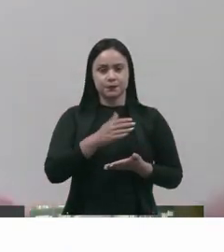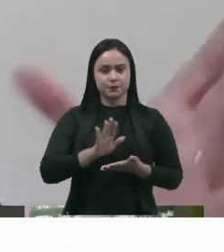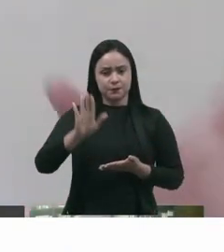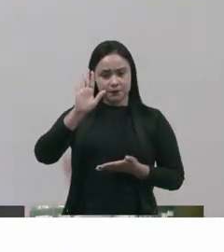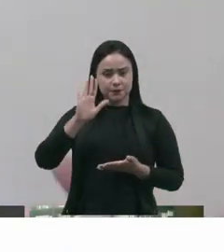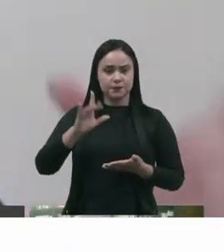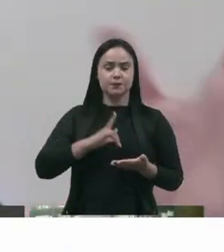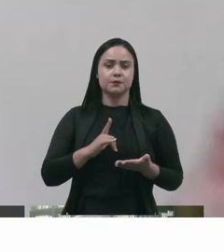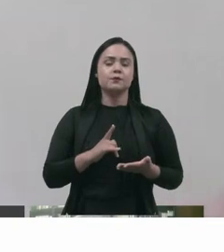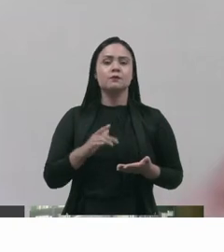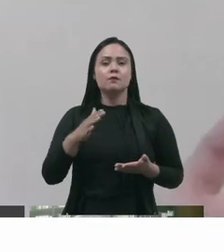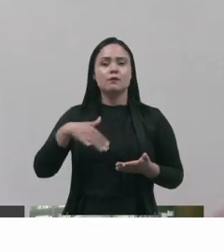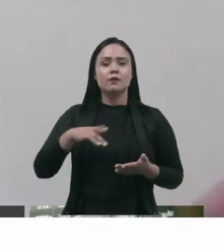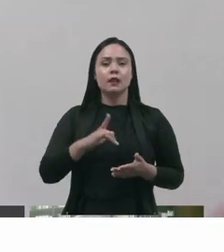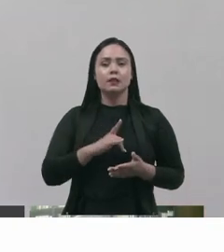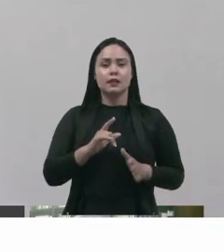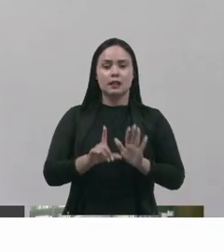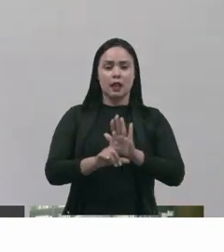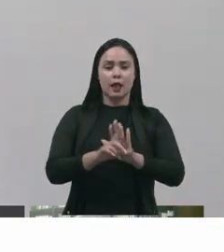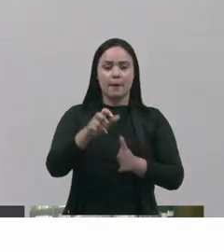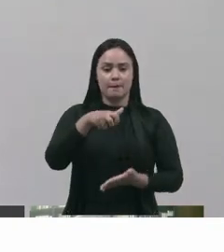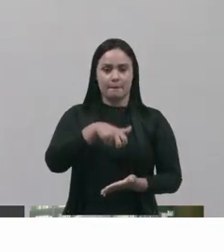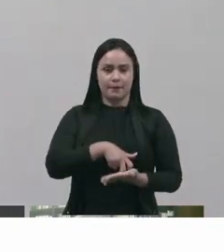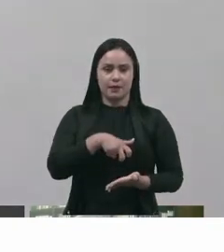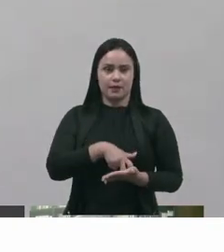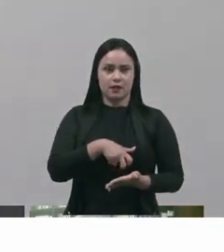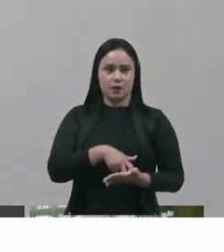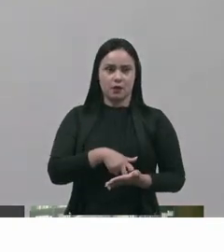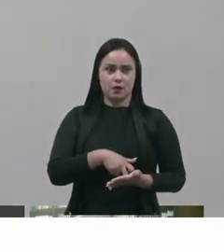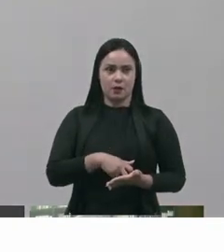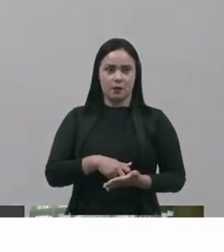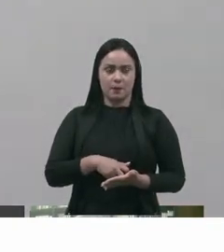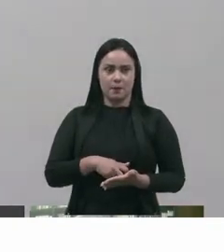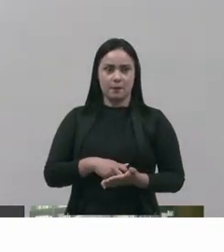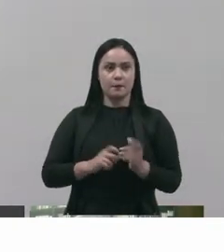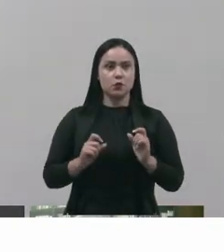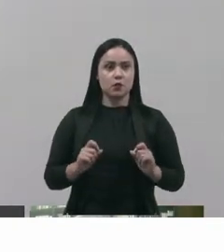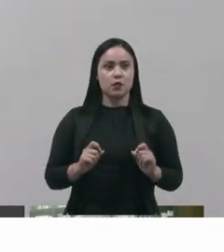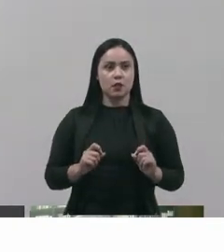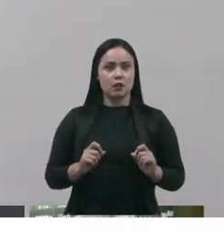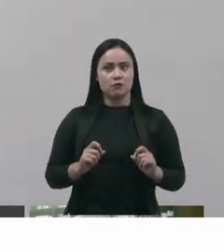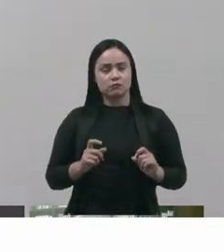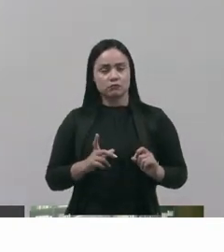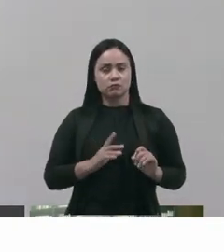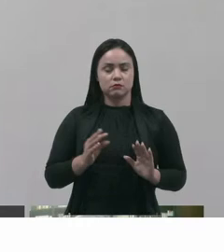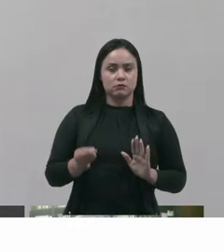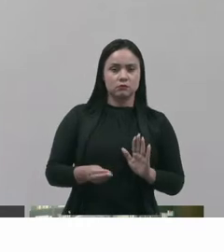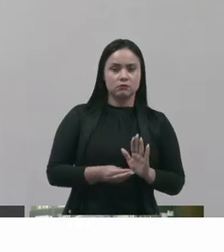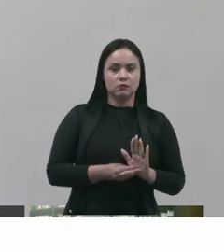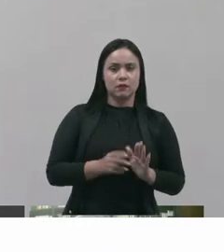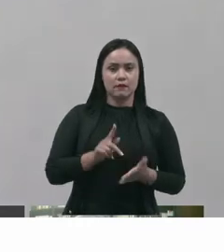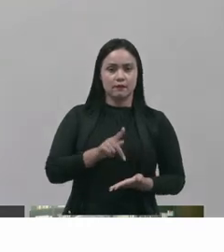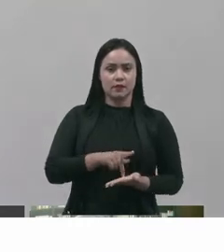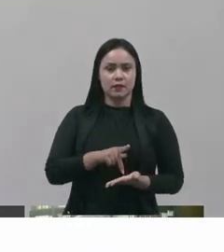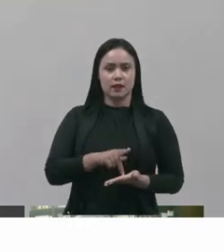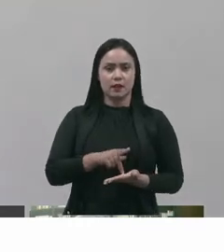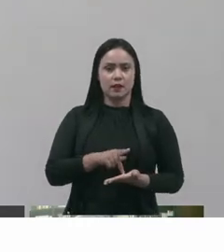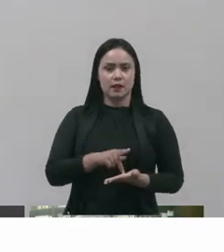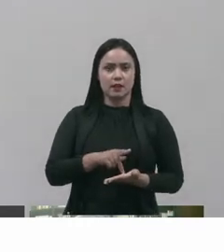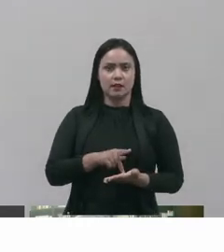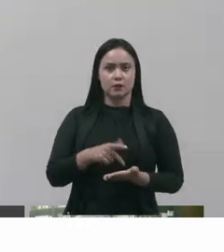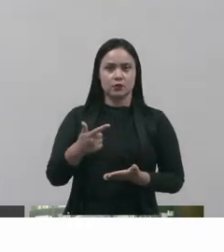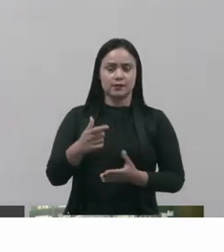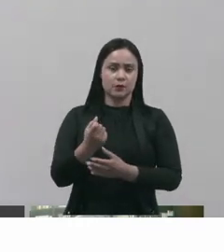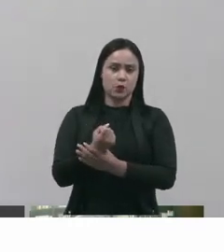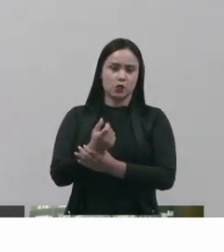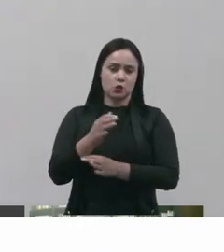sendo aquele previsto na lei penal, sob pena de nós instaurarmos uma verdadeira insegurança jurídica